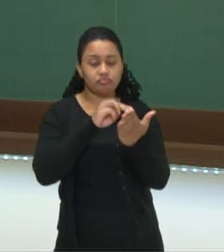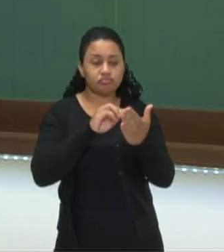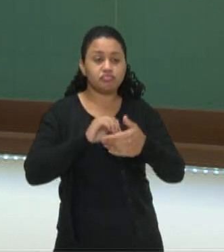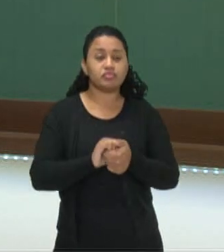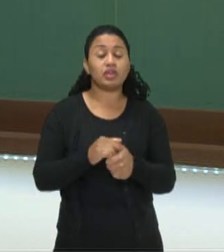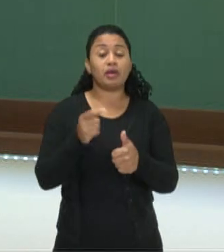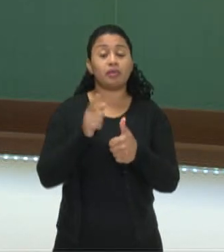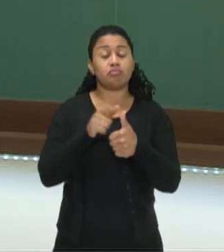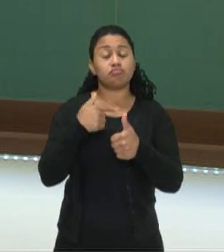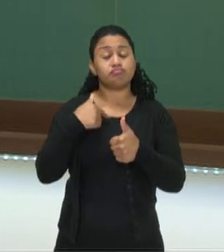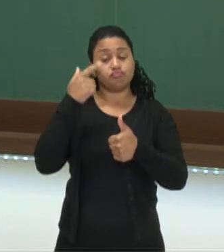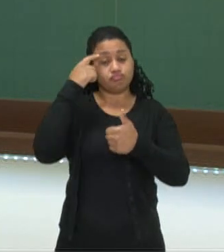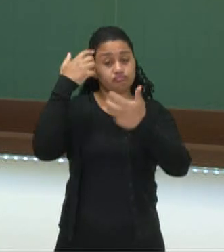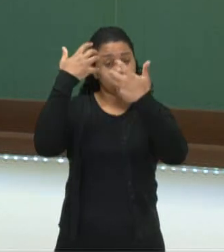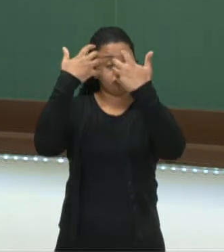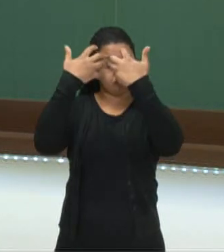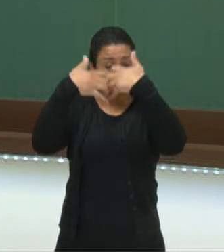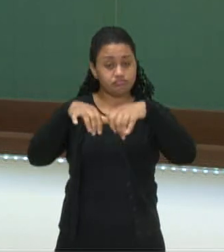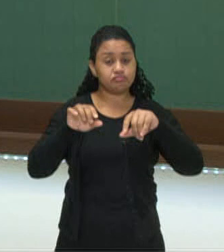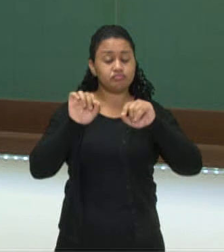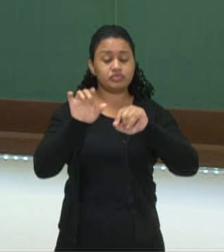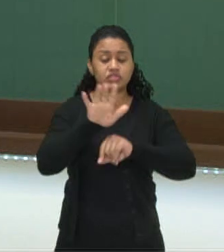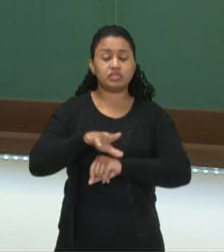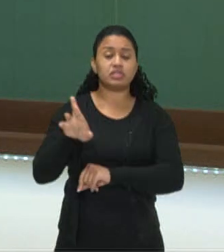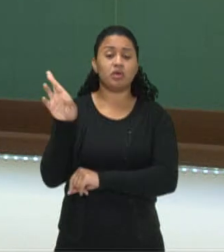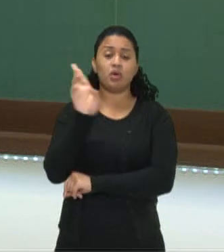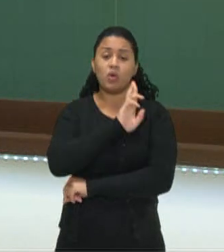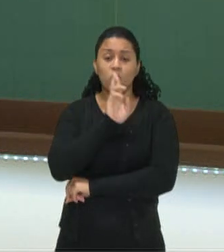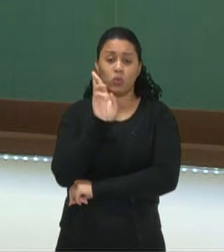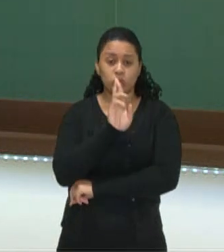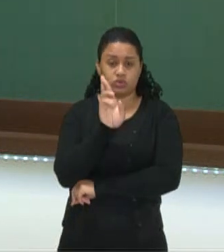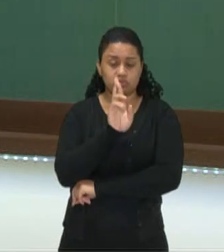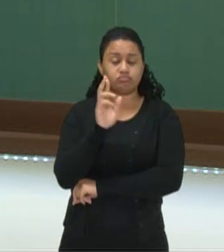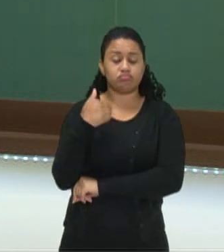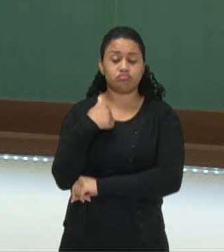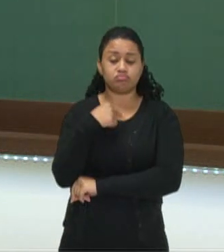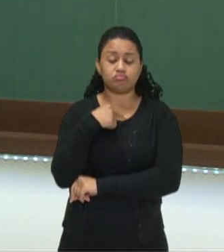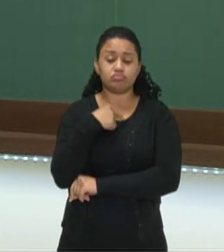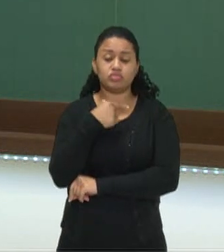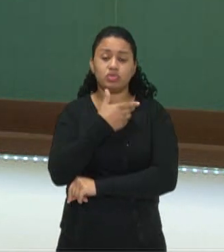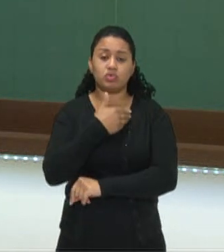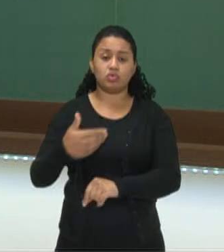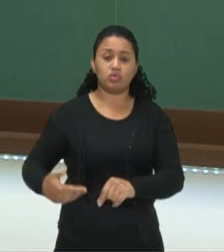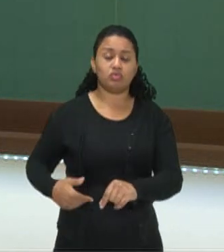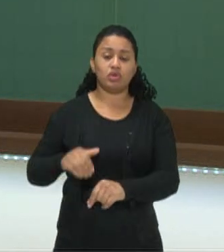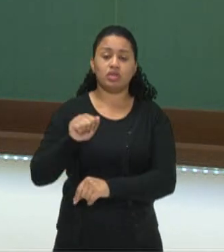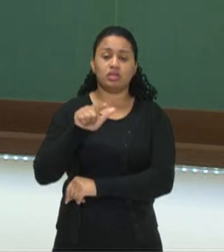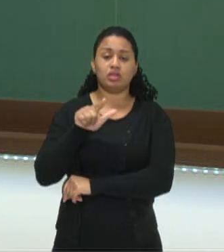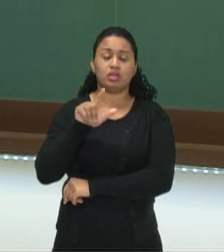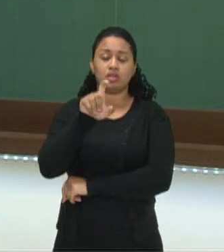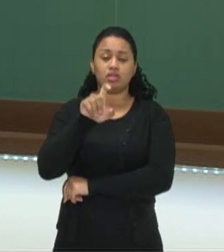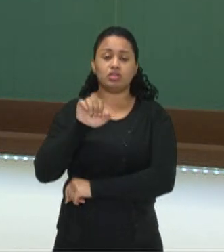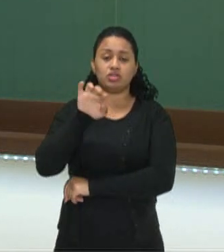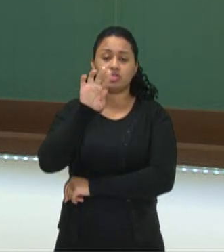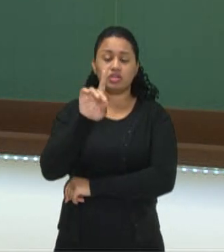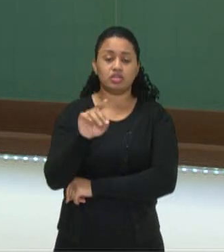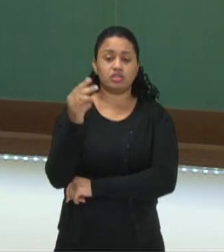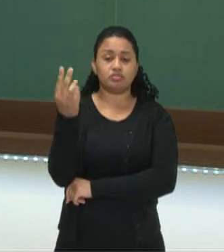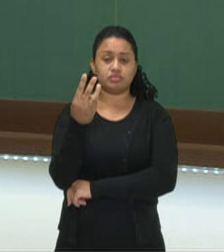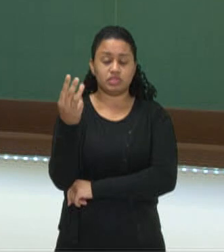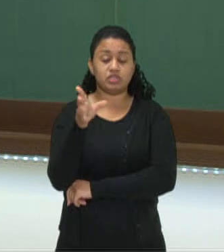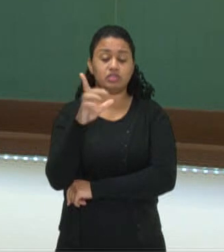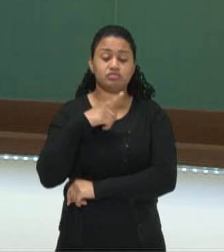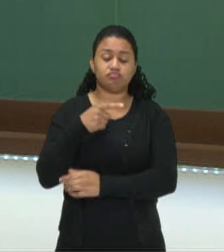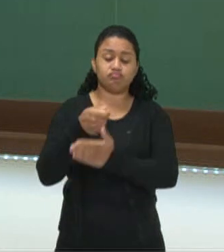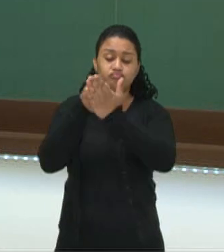tentar pensar mais ou menos o contexto da Rússia. A Rússia estava tendo o governo de Alexandre III, era um governo muito mão de ferro, já tinha uma dinastia